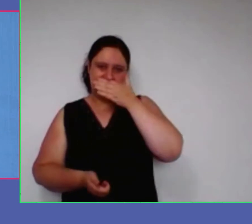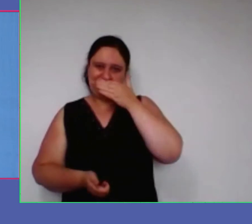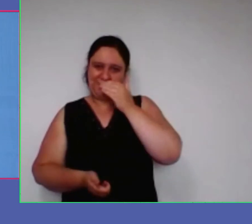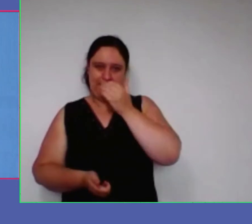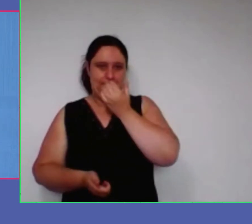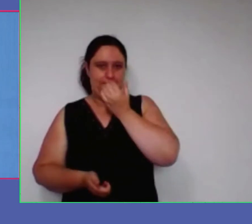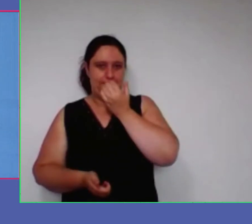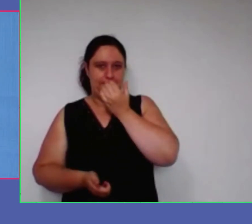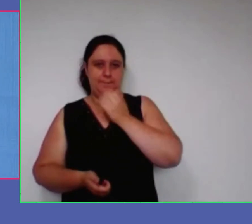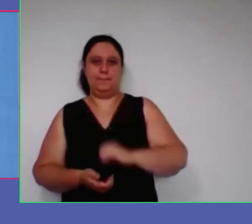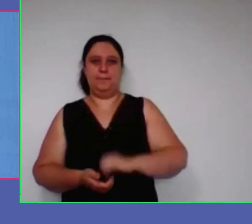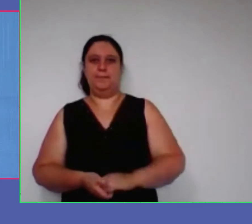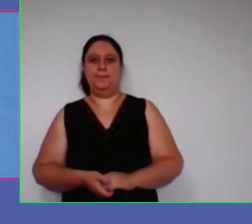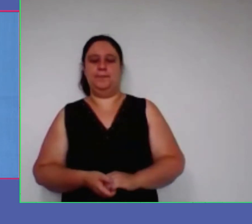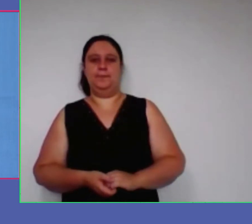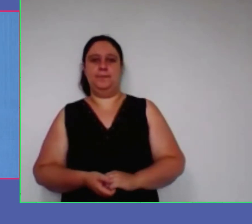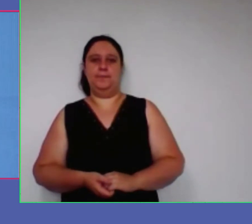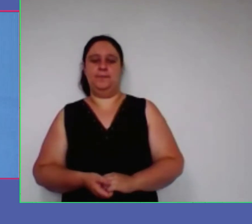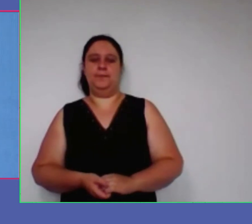Aproximou-se.